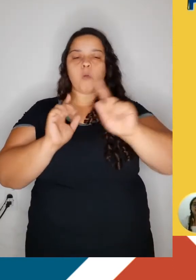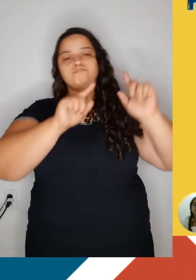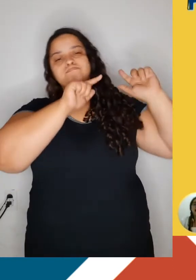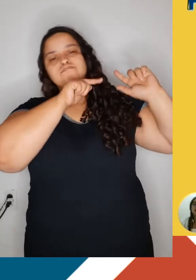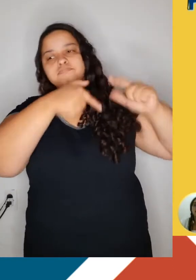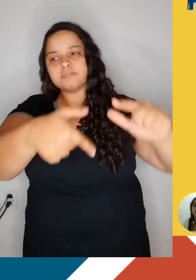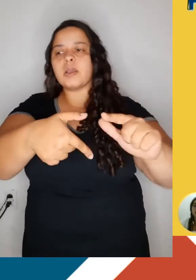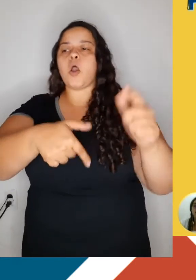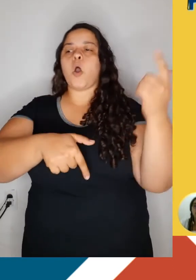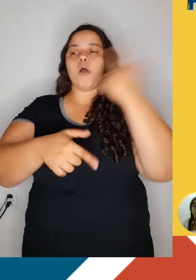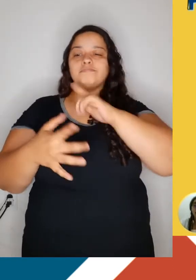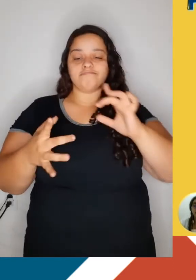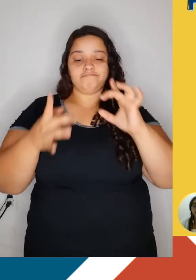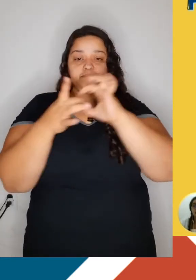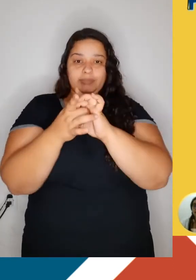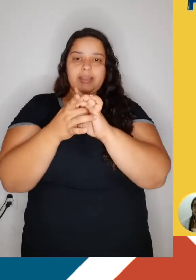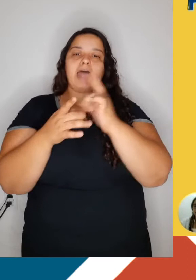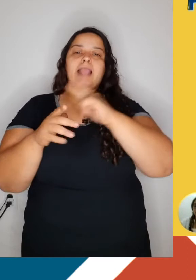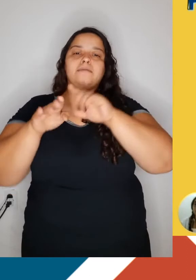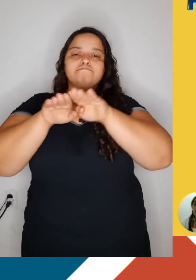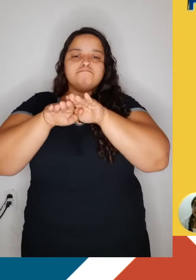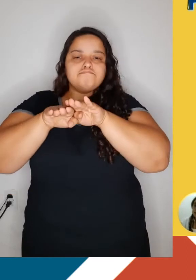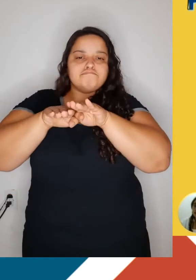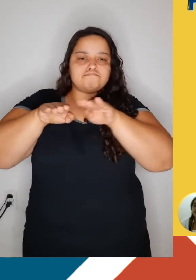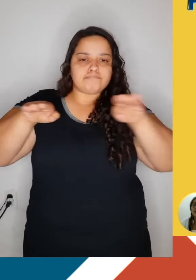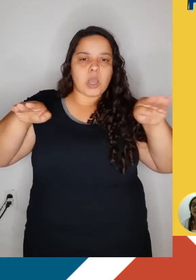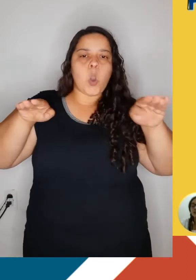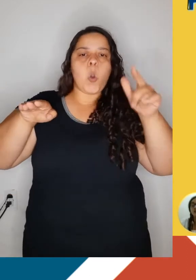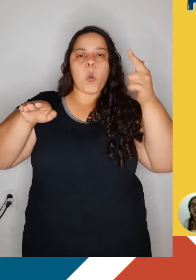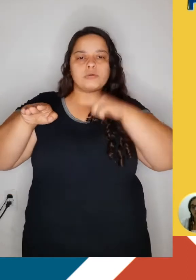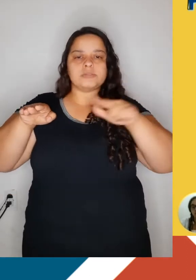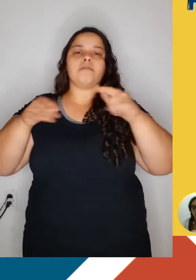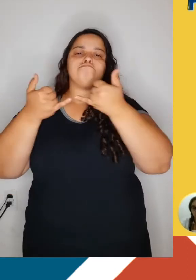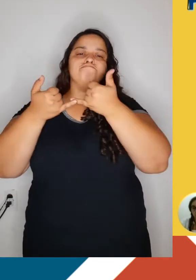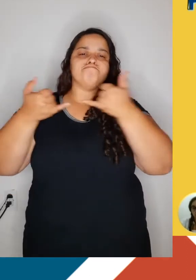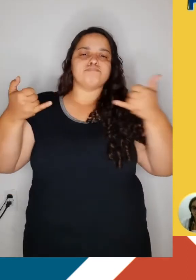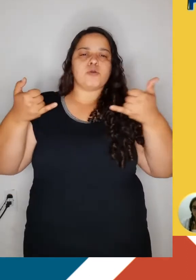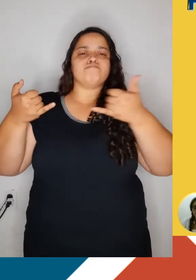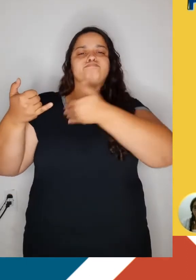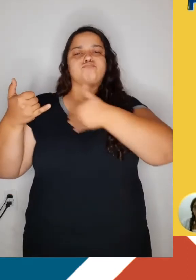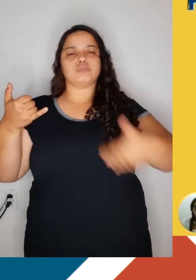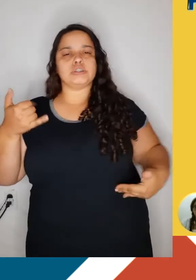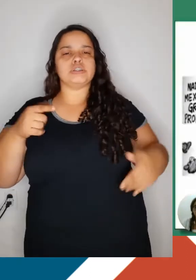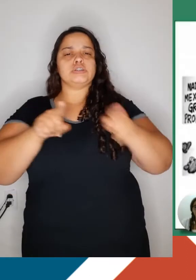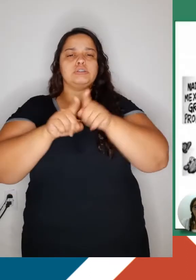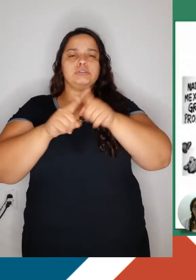possível, então, alcançar uma estabilidade política e social.